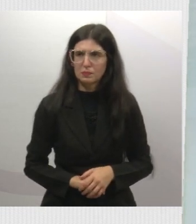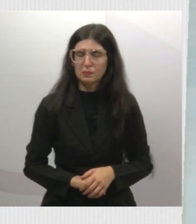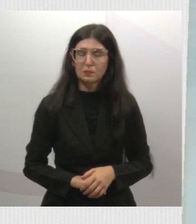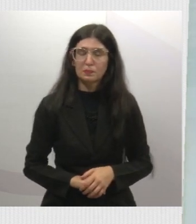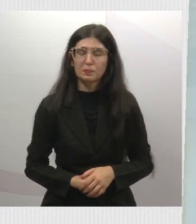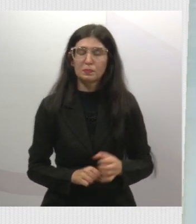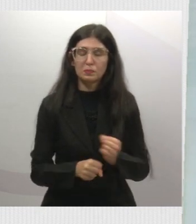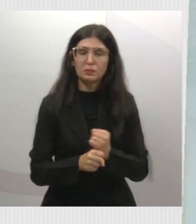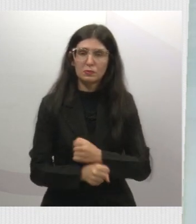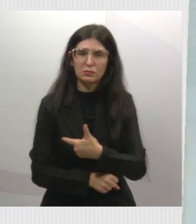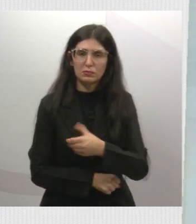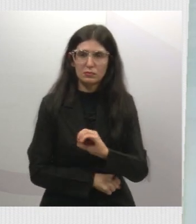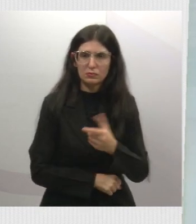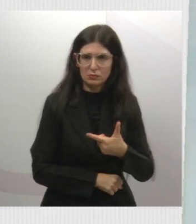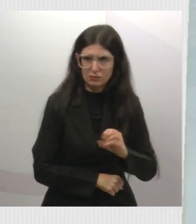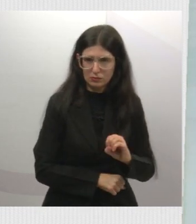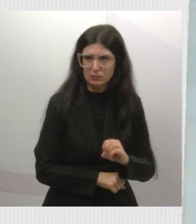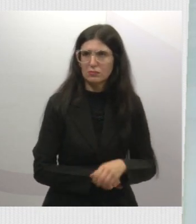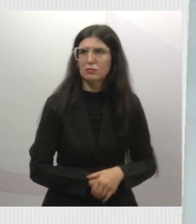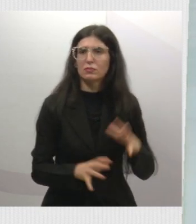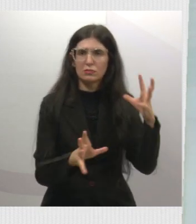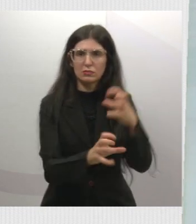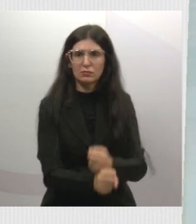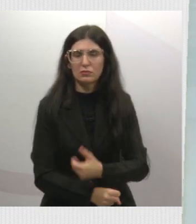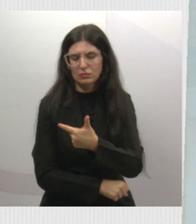ano de 2020, estava em